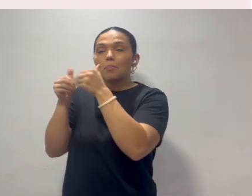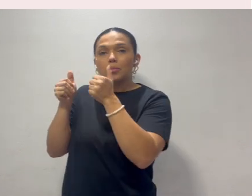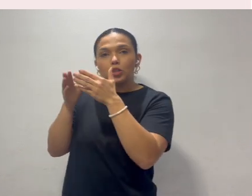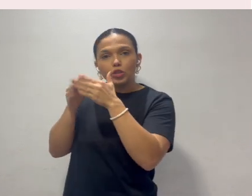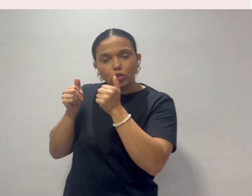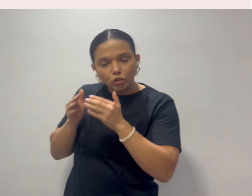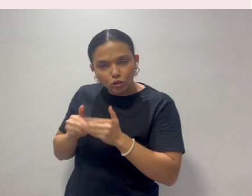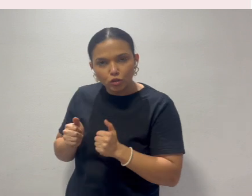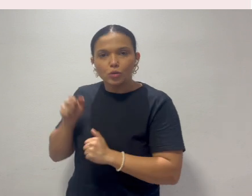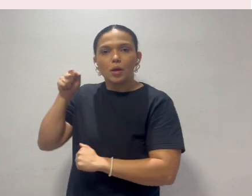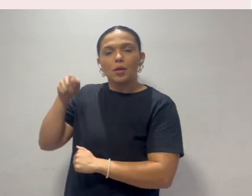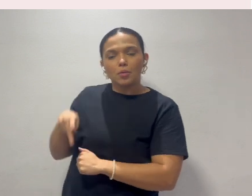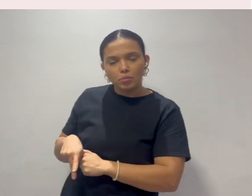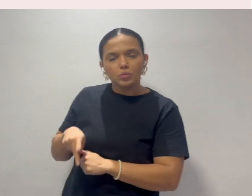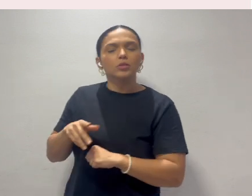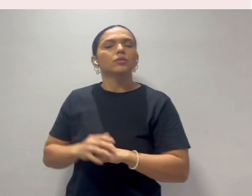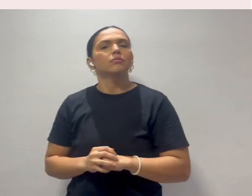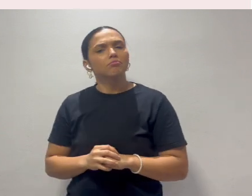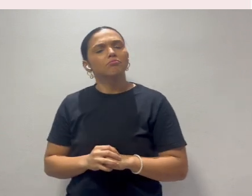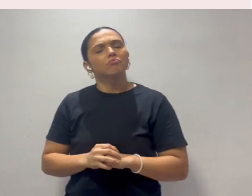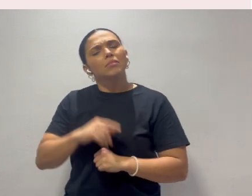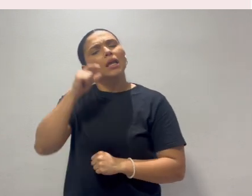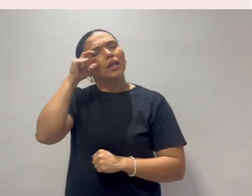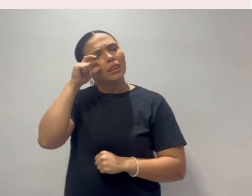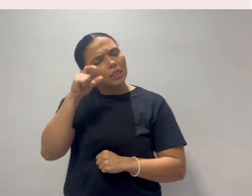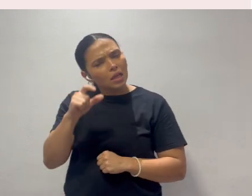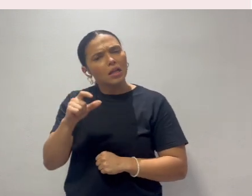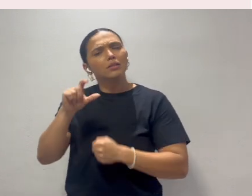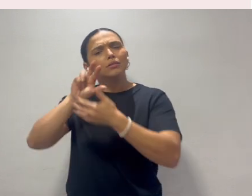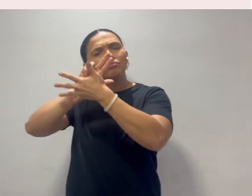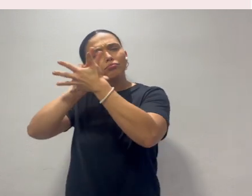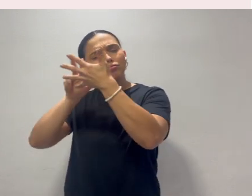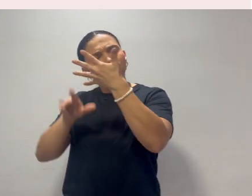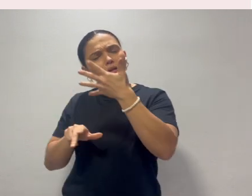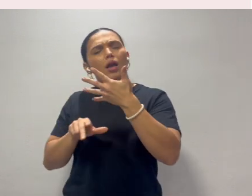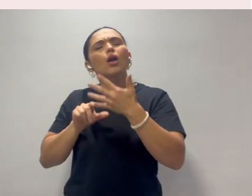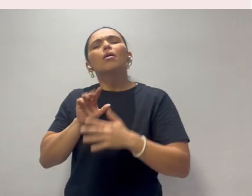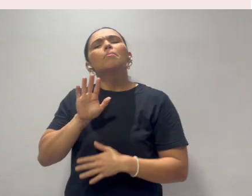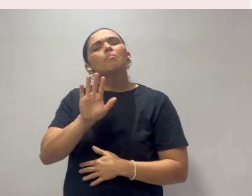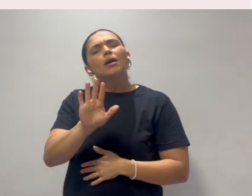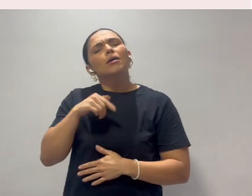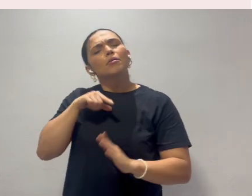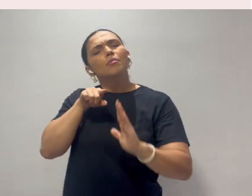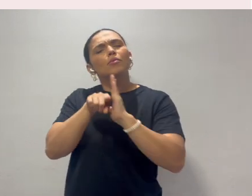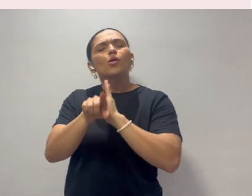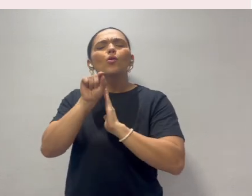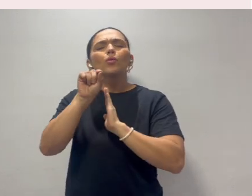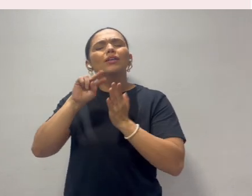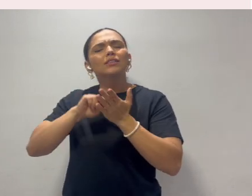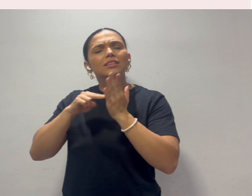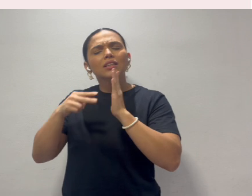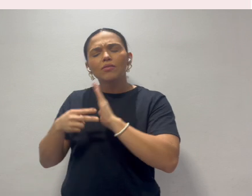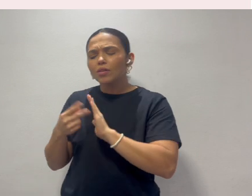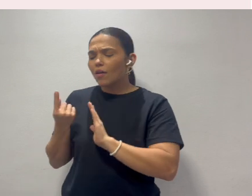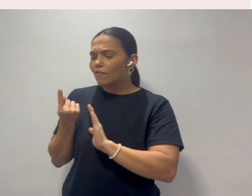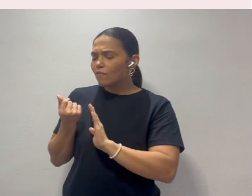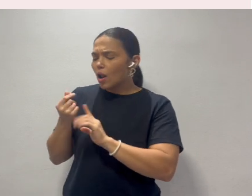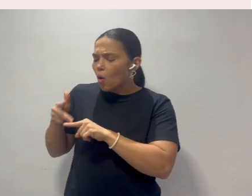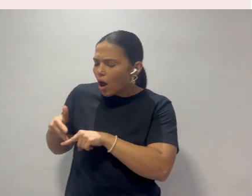de aposentadorias. Interessante. O que é reajuste de aposentadorias, doutora Suzane?